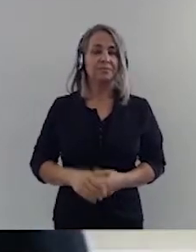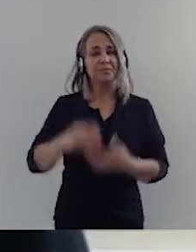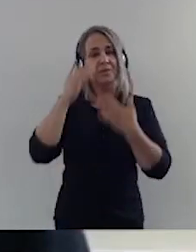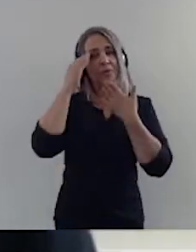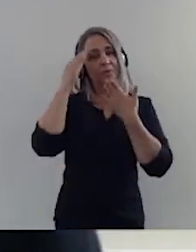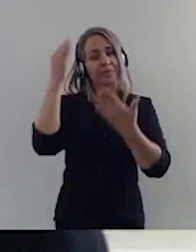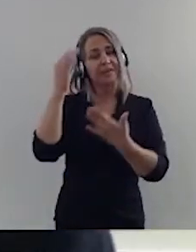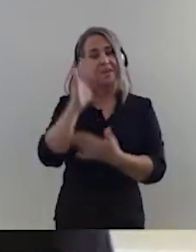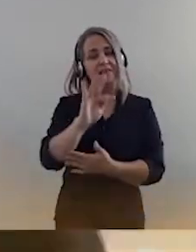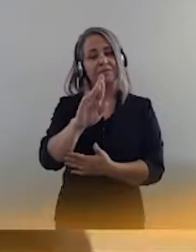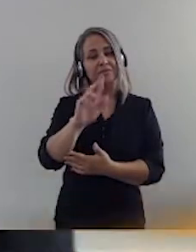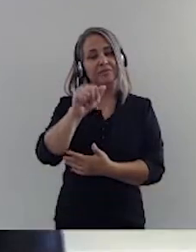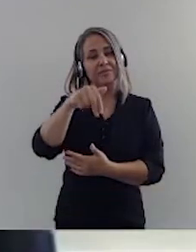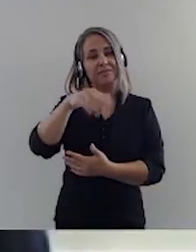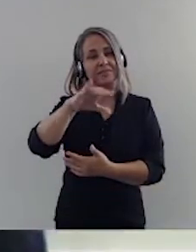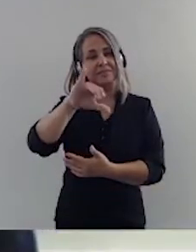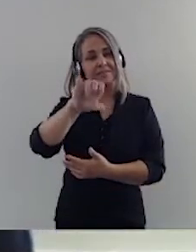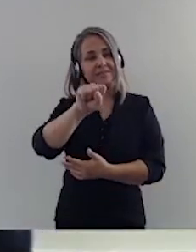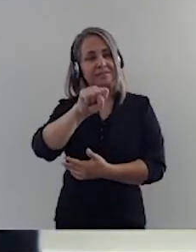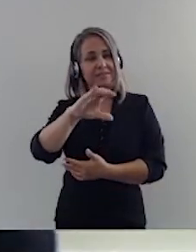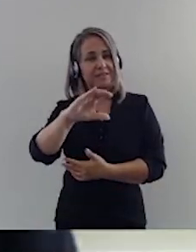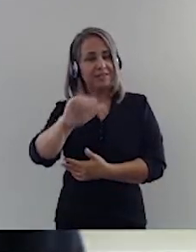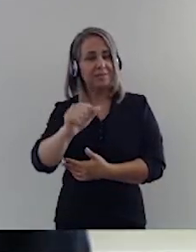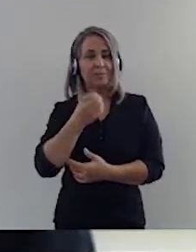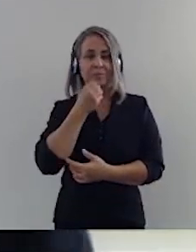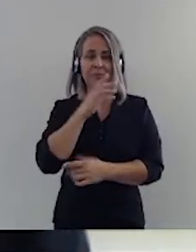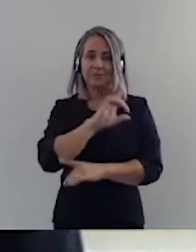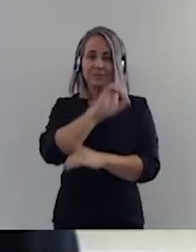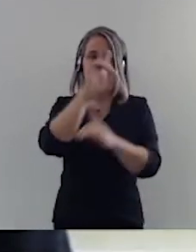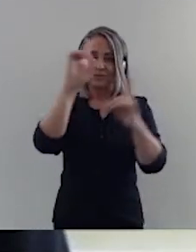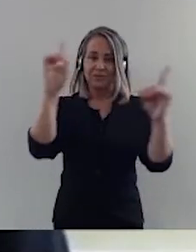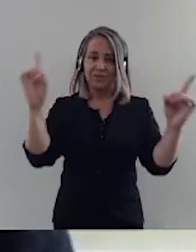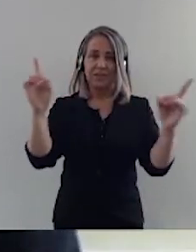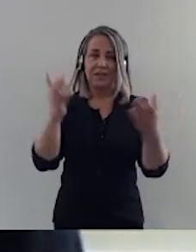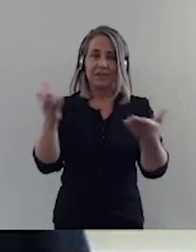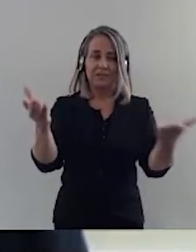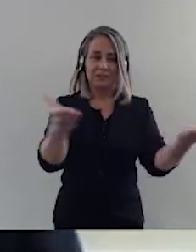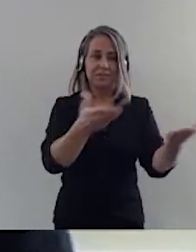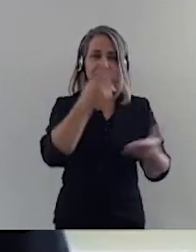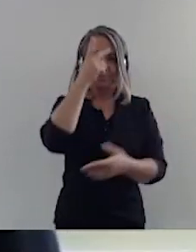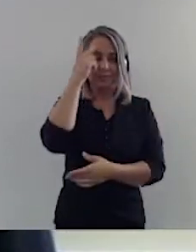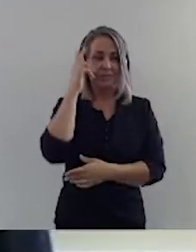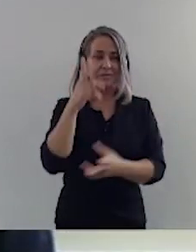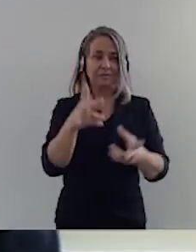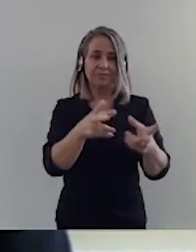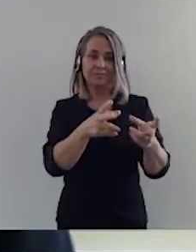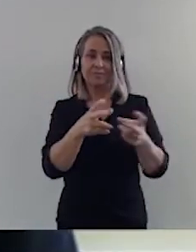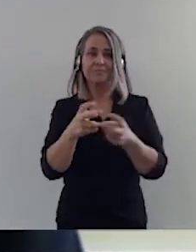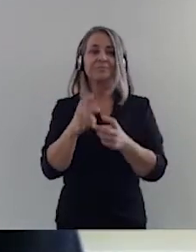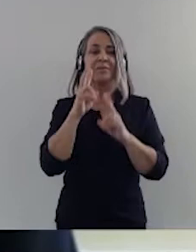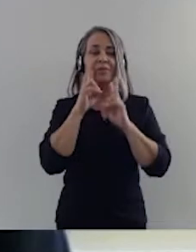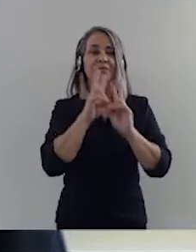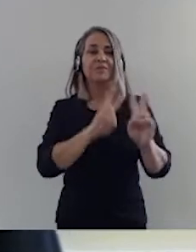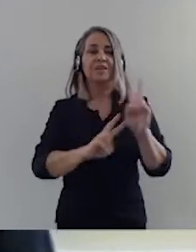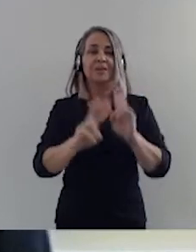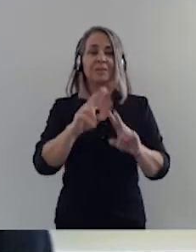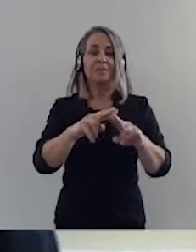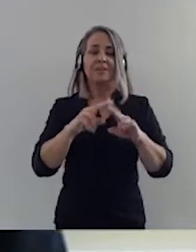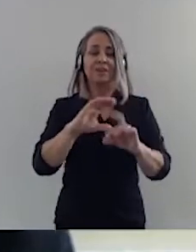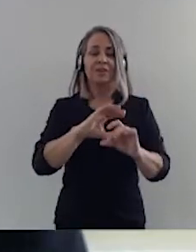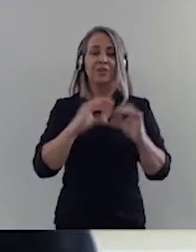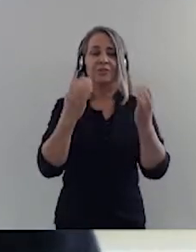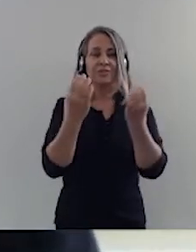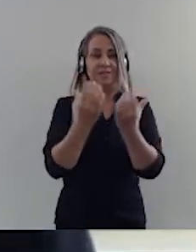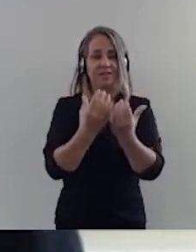Obrigado, Francisca. Muito bom dia a todos aqueles que nos acompanham em mais esta Conferência